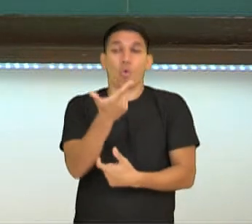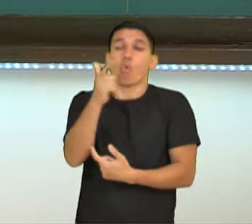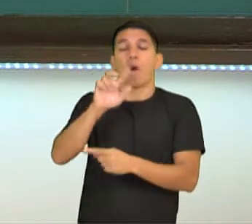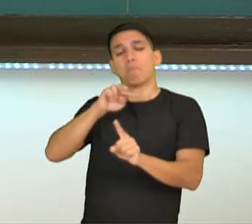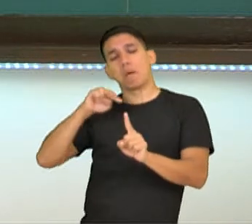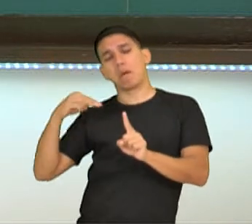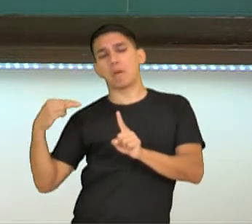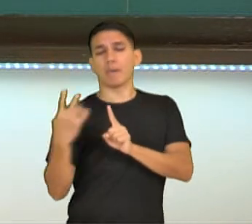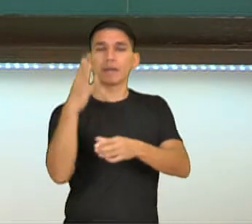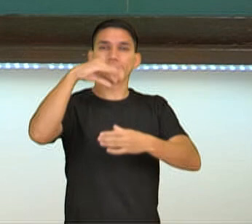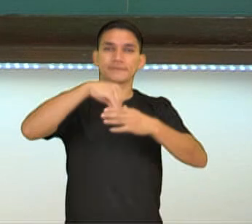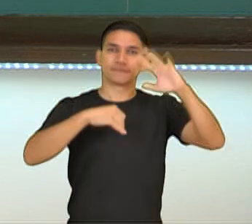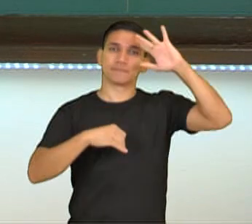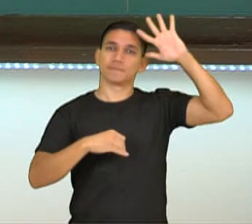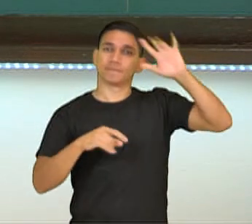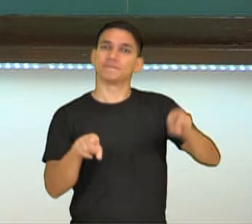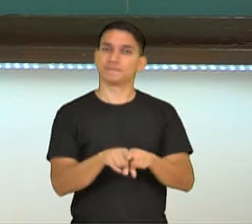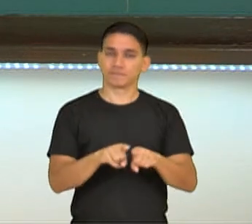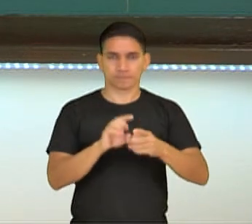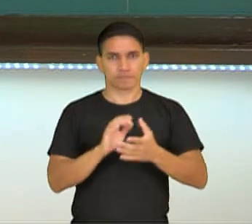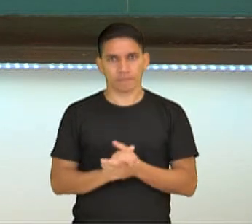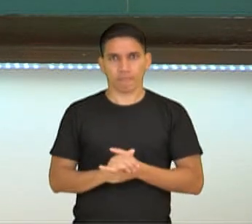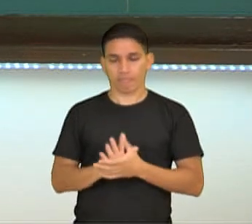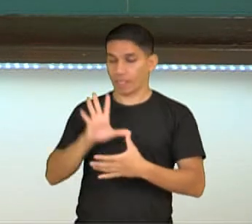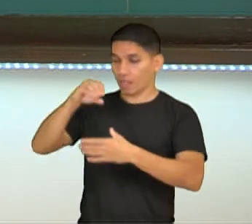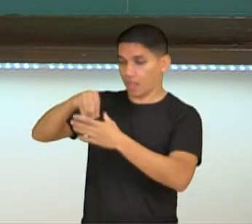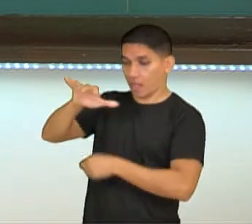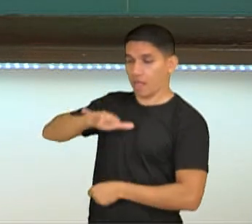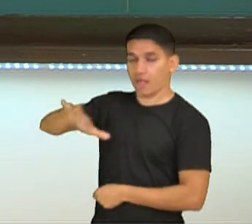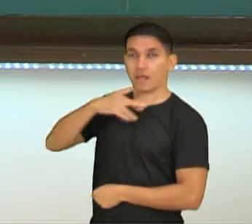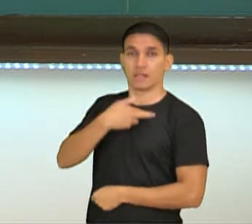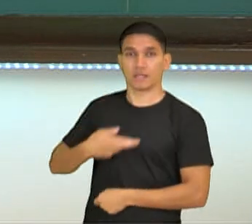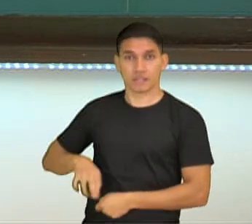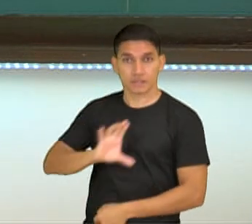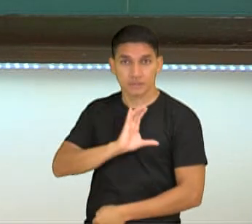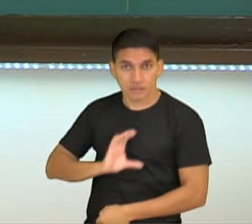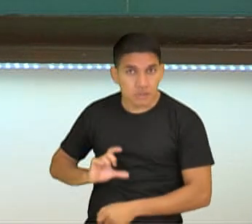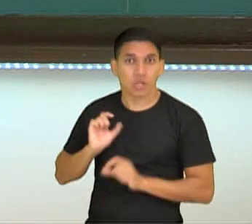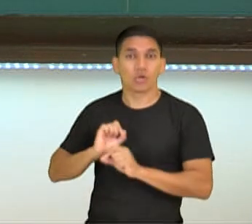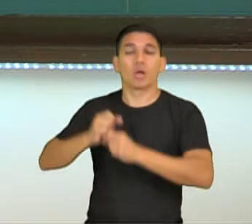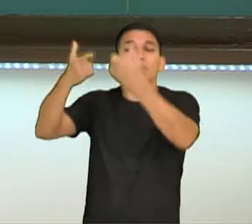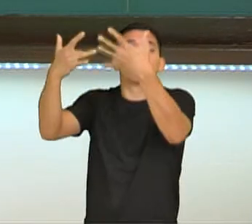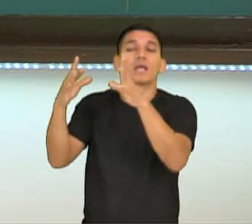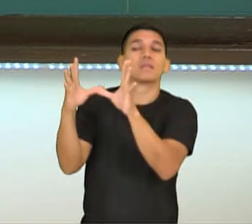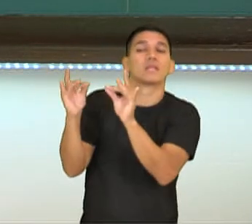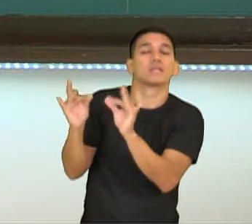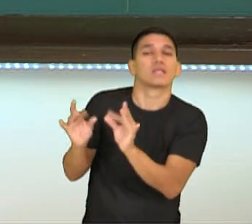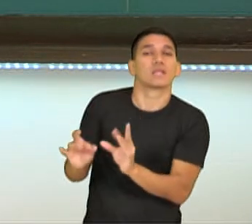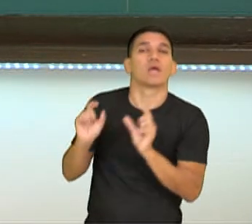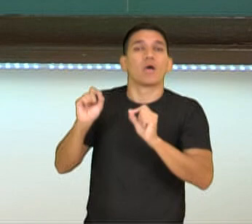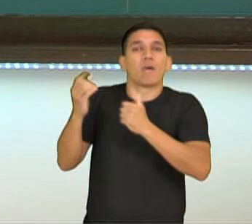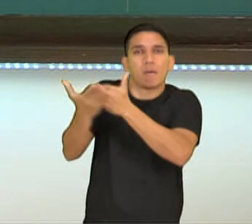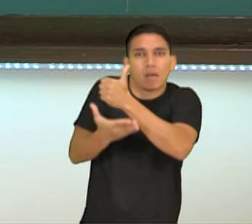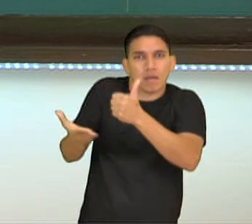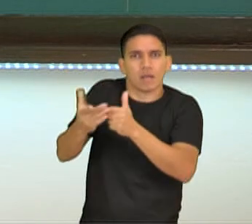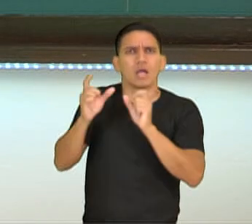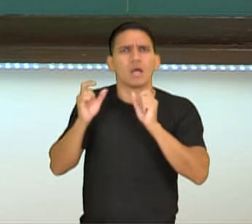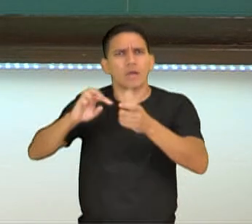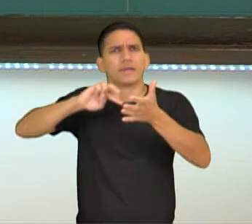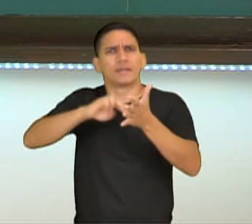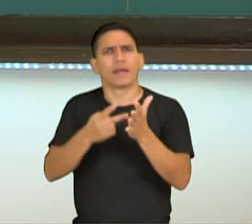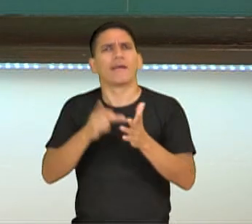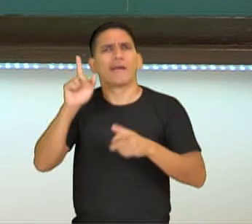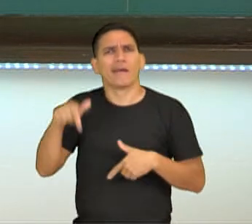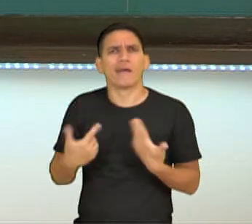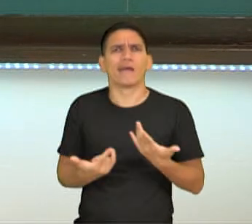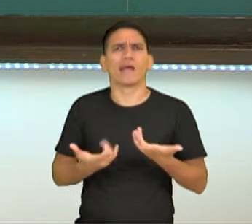na filosofia também. E na religiosidade cristã vai justificar também as bases do que é